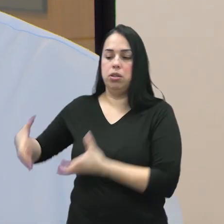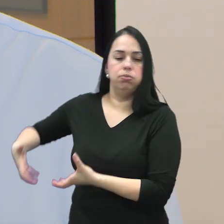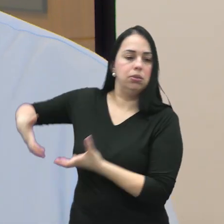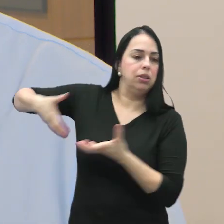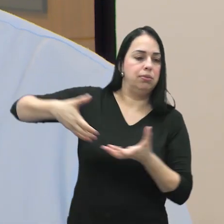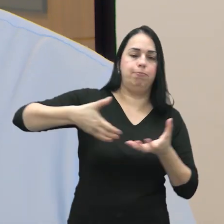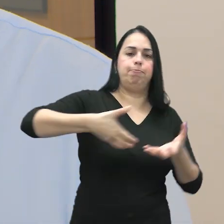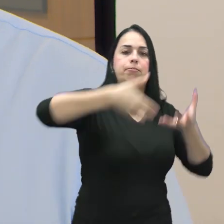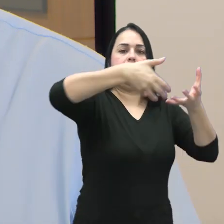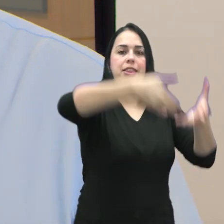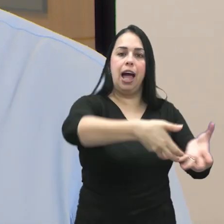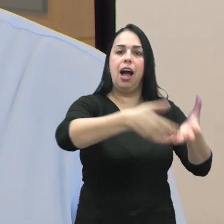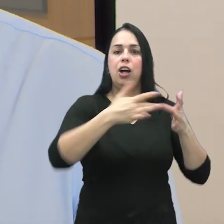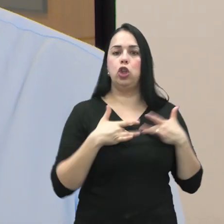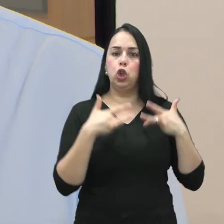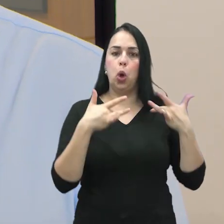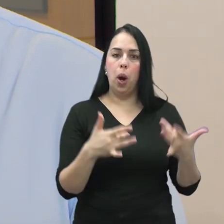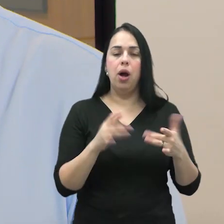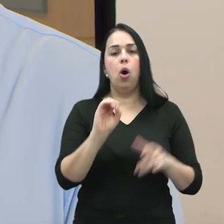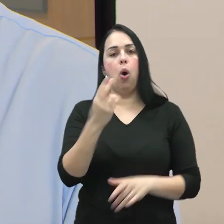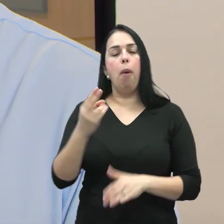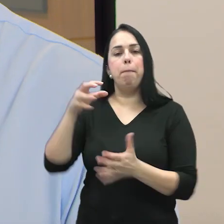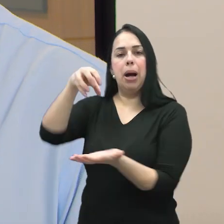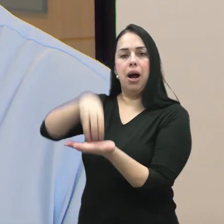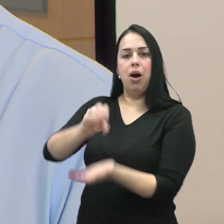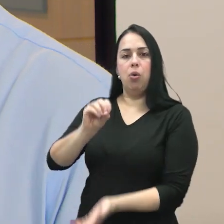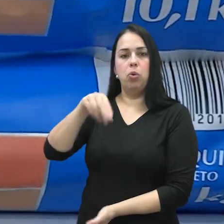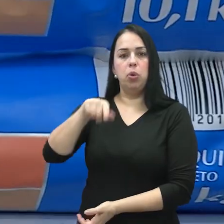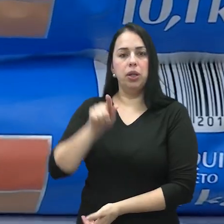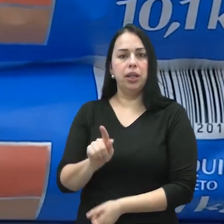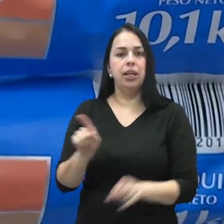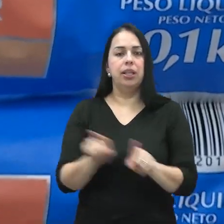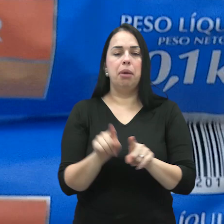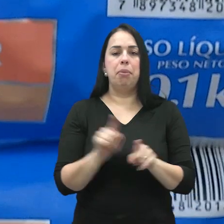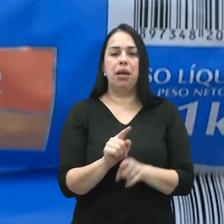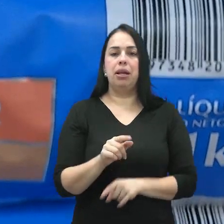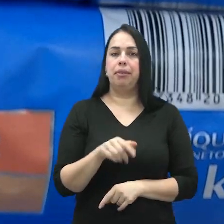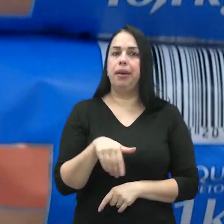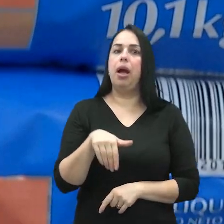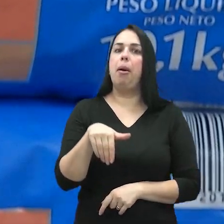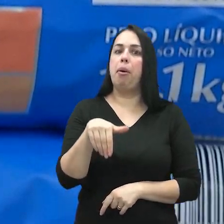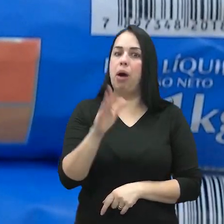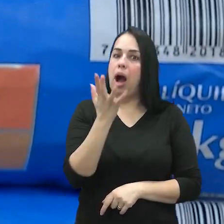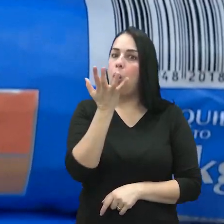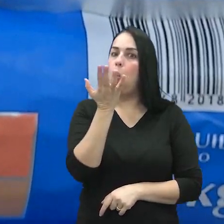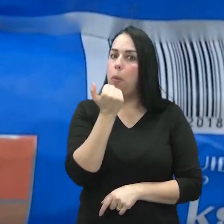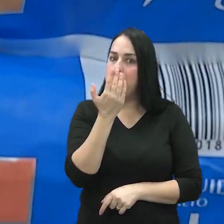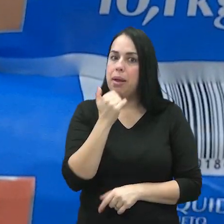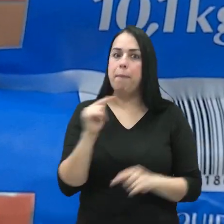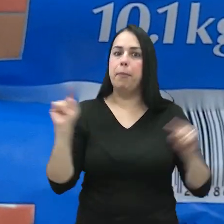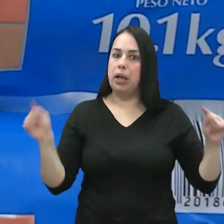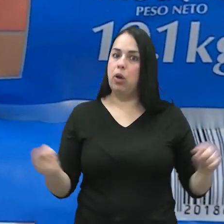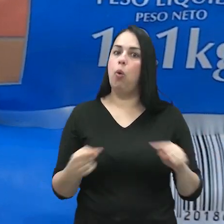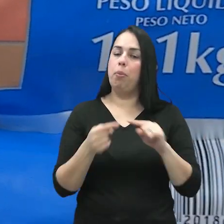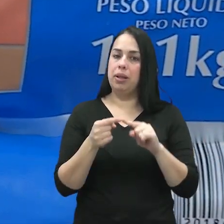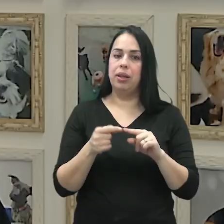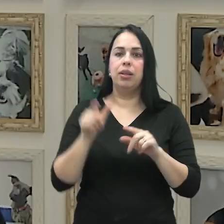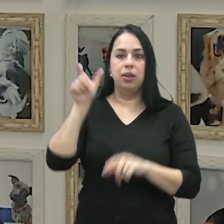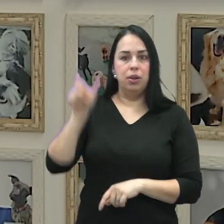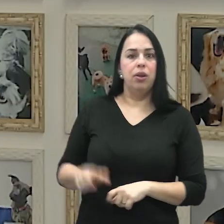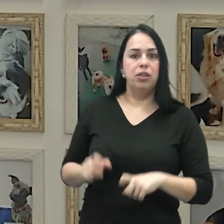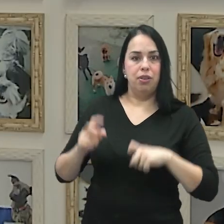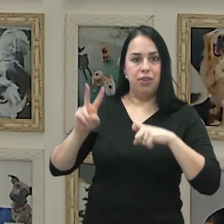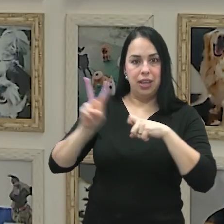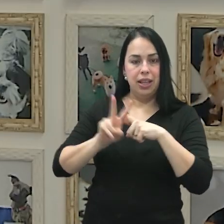poderá destinar para essas pessoas e também para as entidades sociais. E a ração é o alimento mais recomendado para os pets.